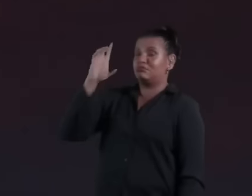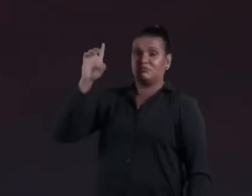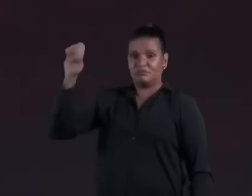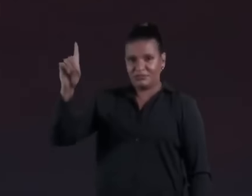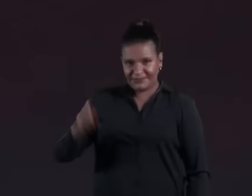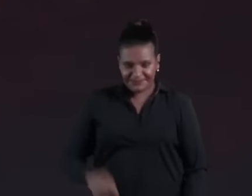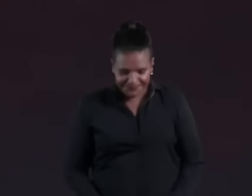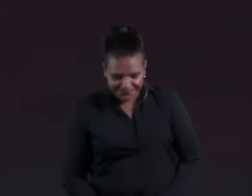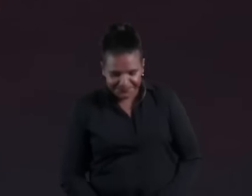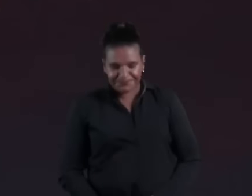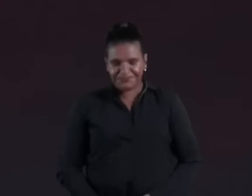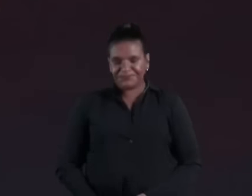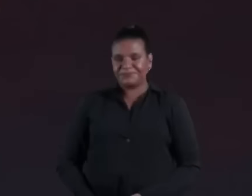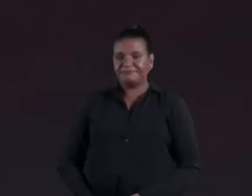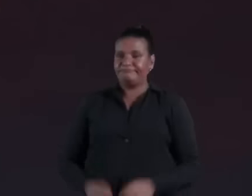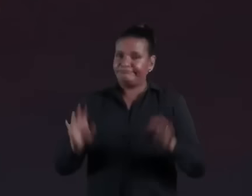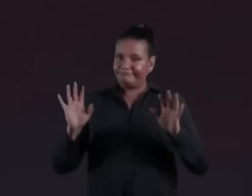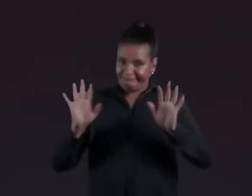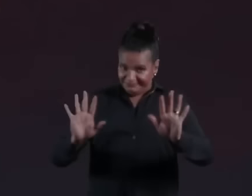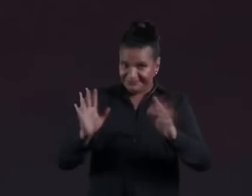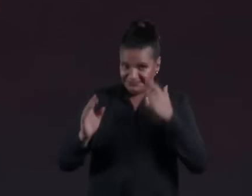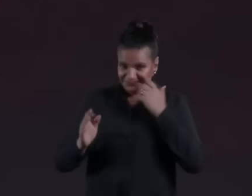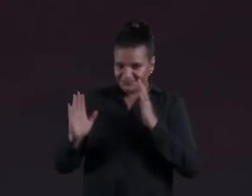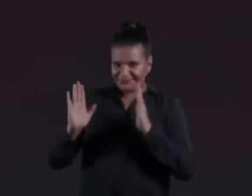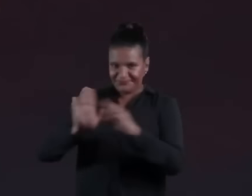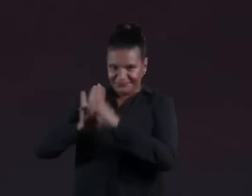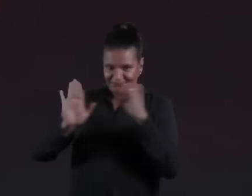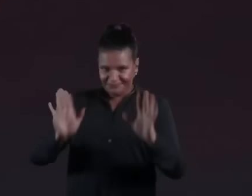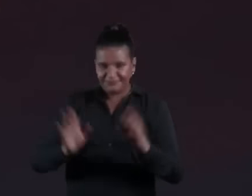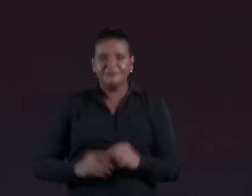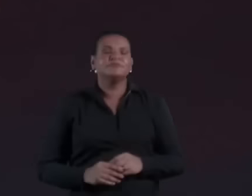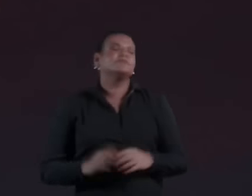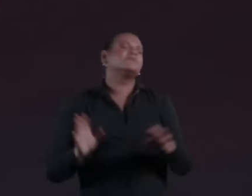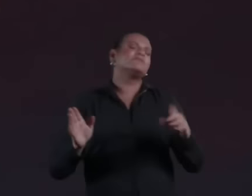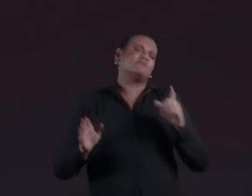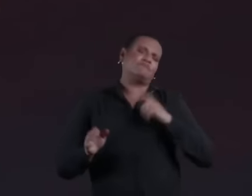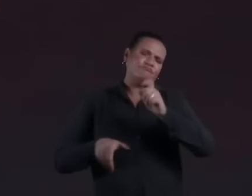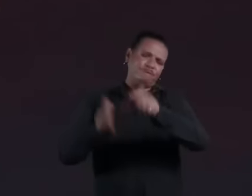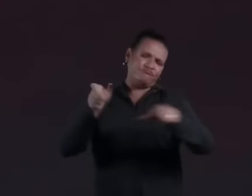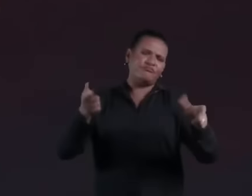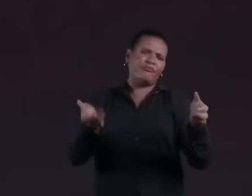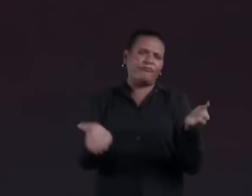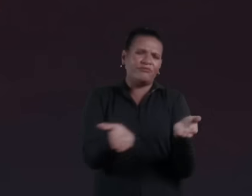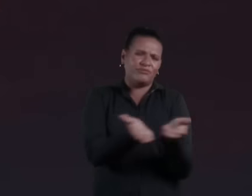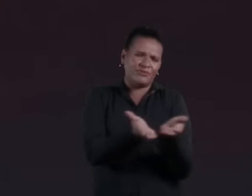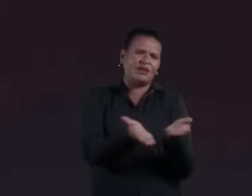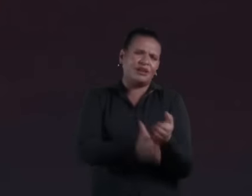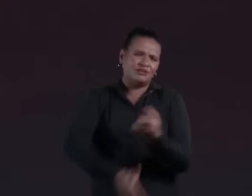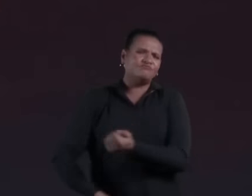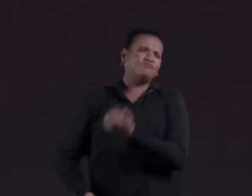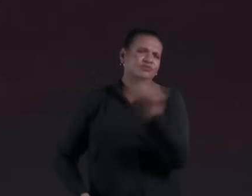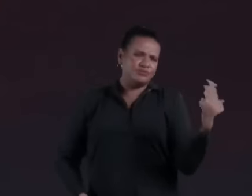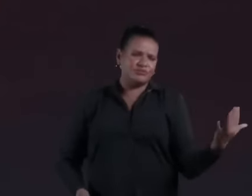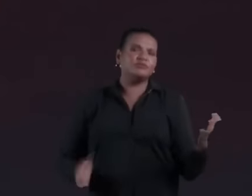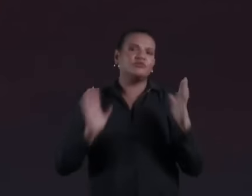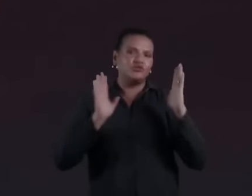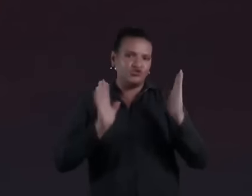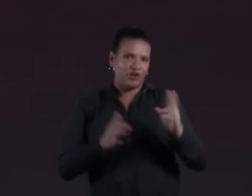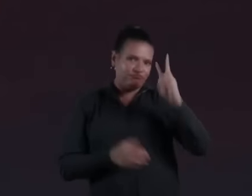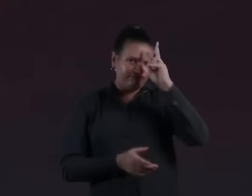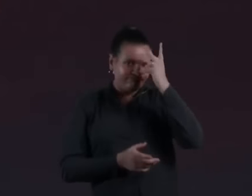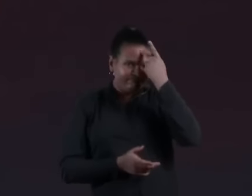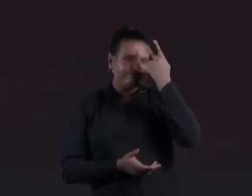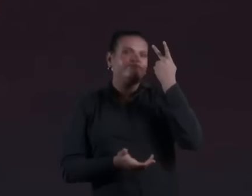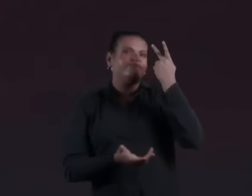sabe gente muitos crentes quando se convertem ficam